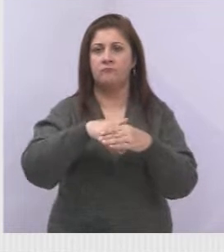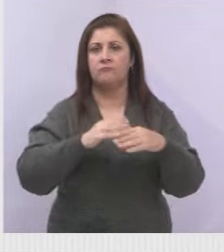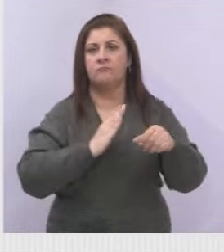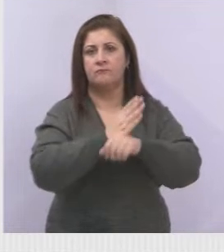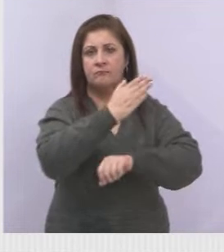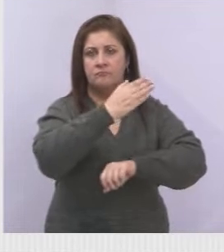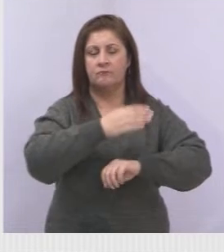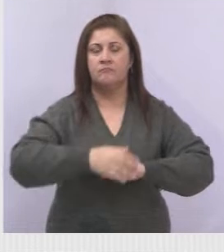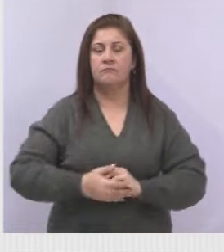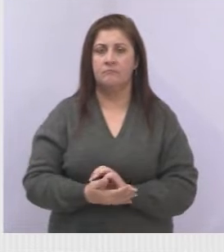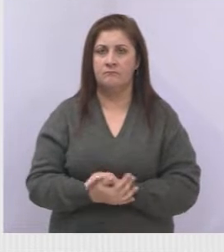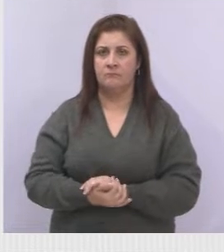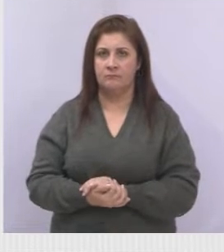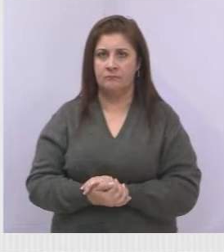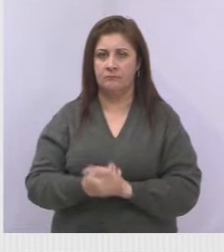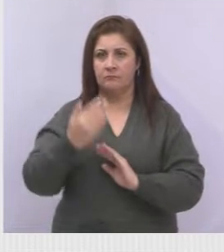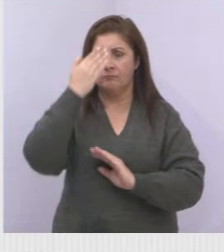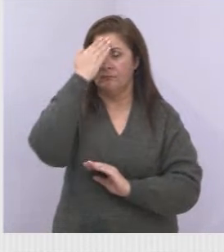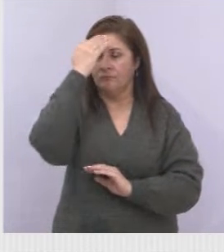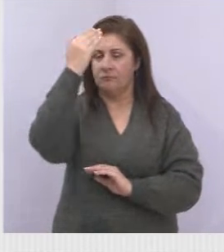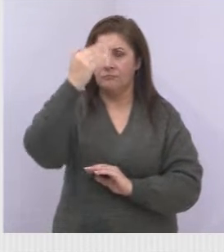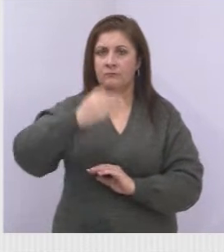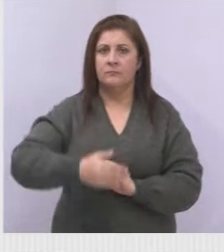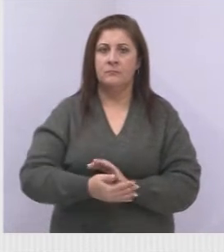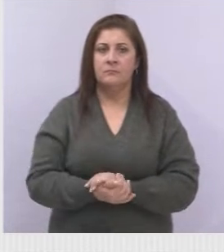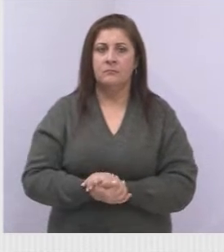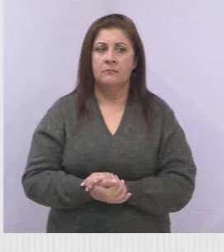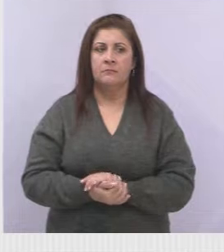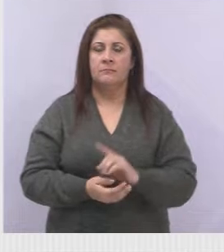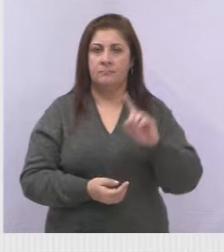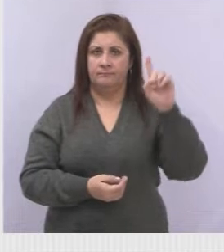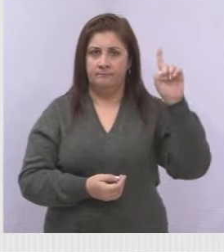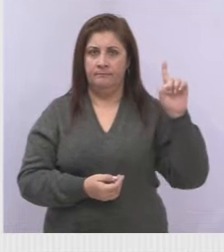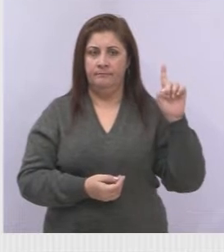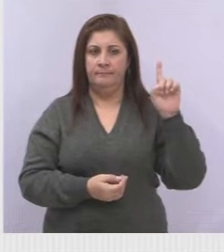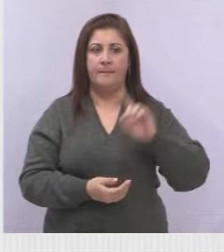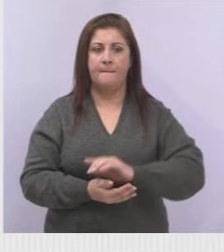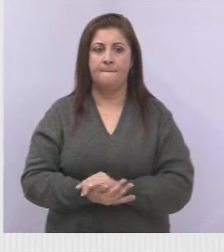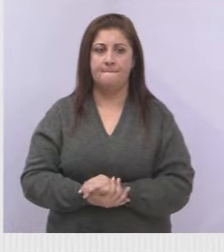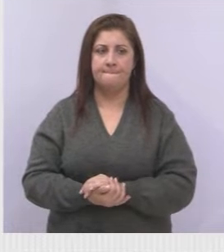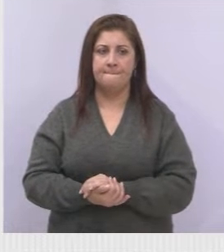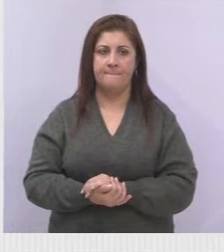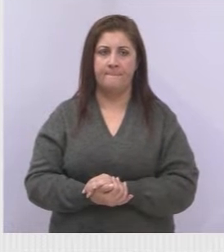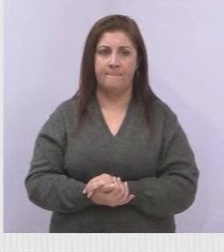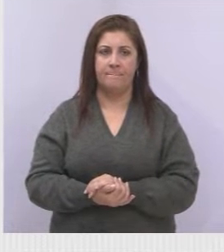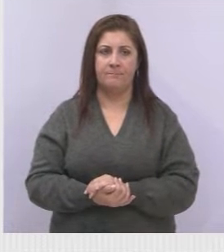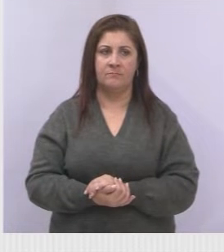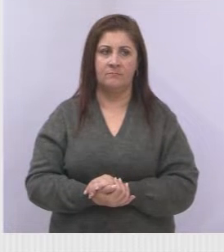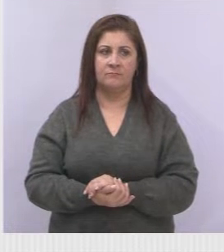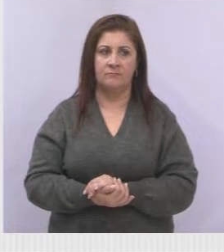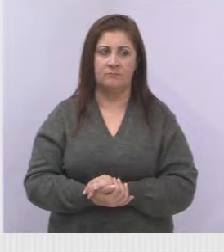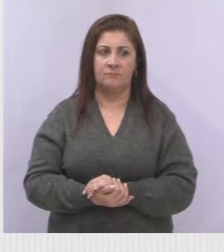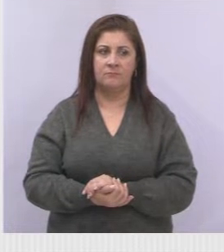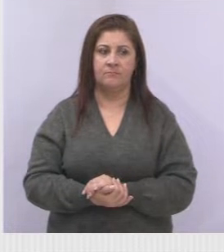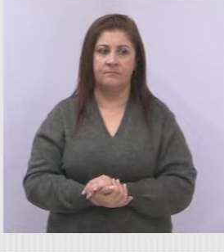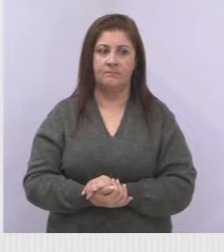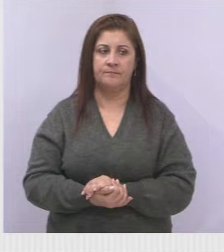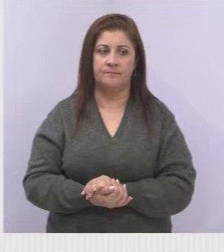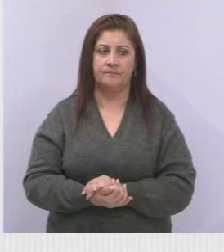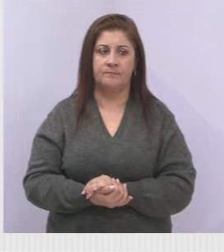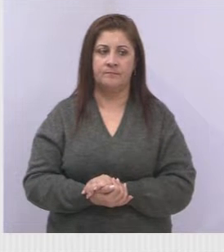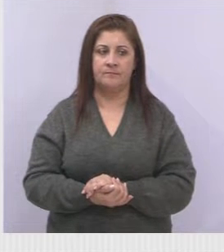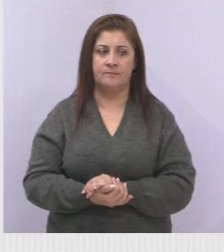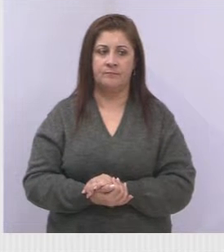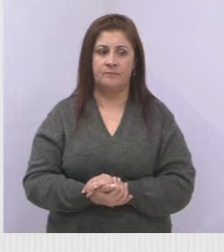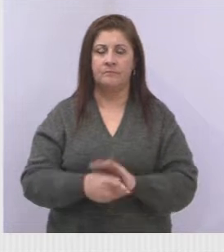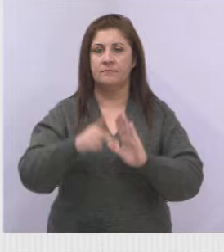aprovação. Em agradecimento, eu, vereador Paulinho do Esporte. Então,